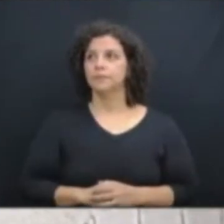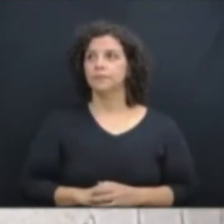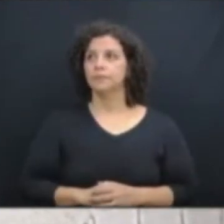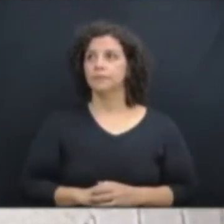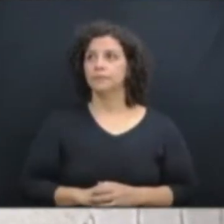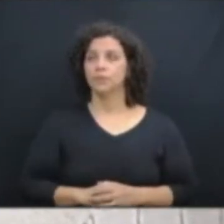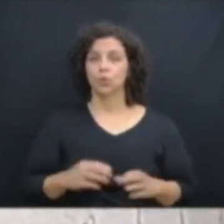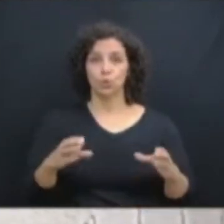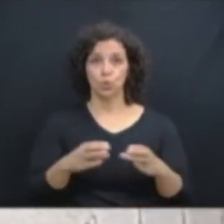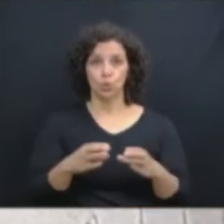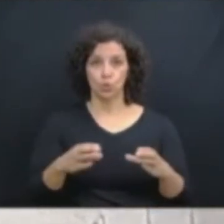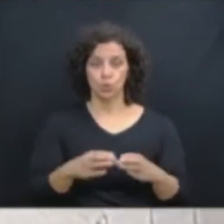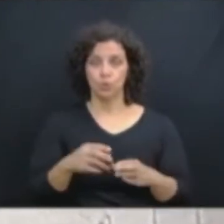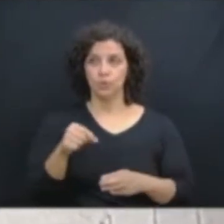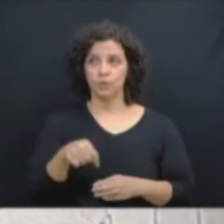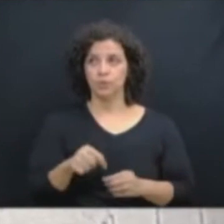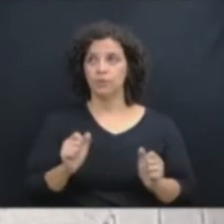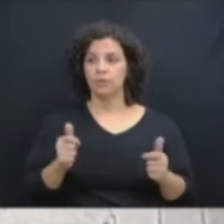a Frente Parlamentar